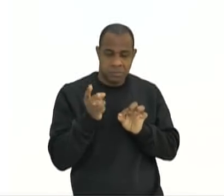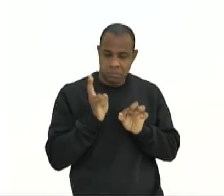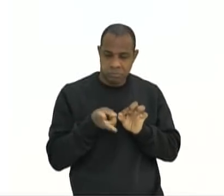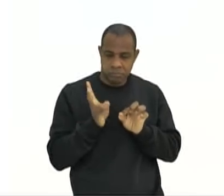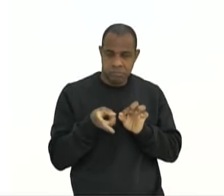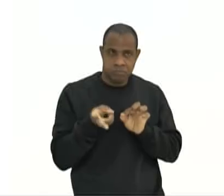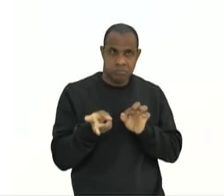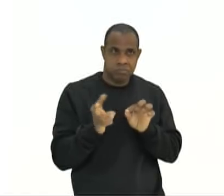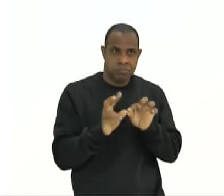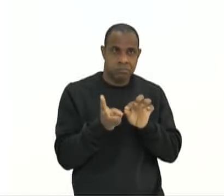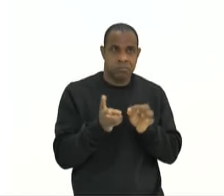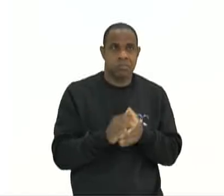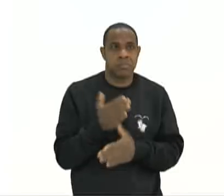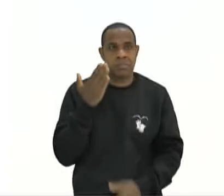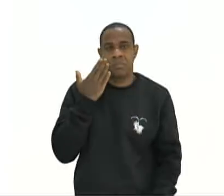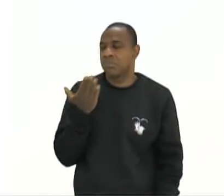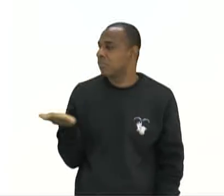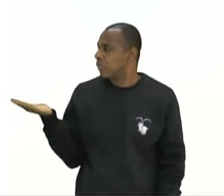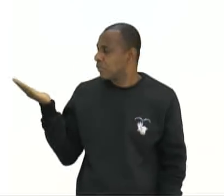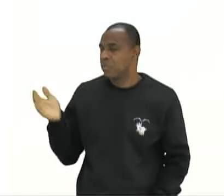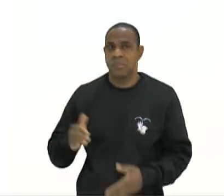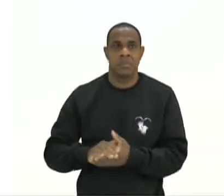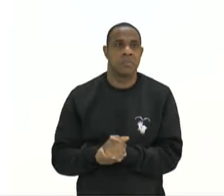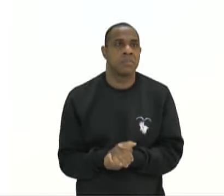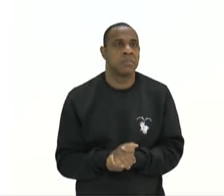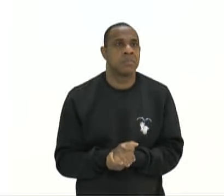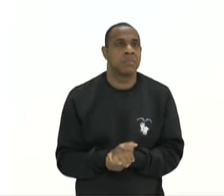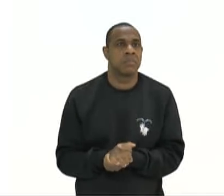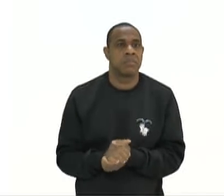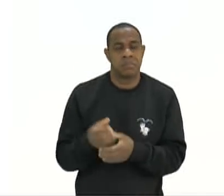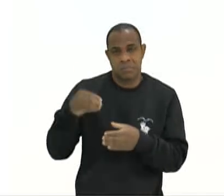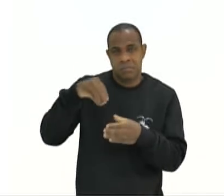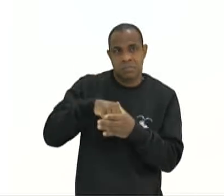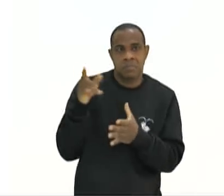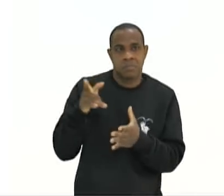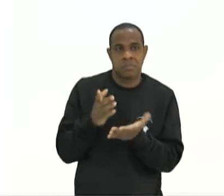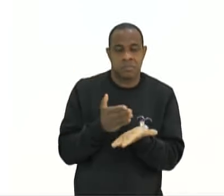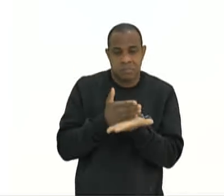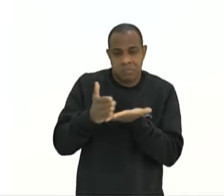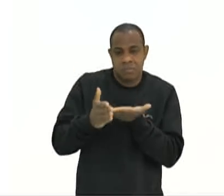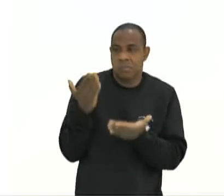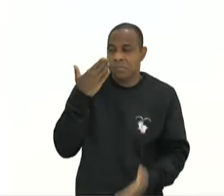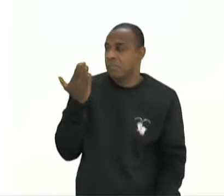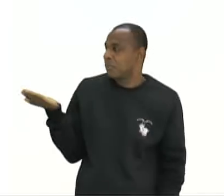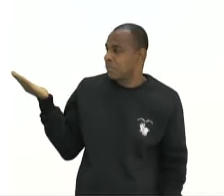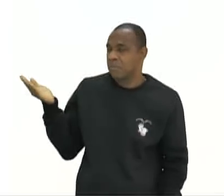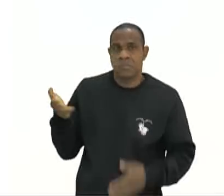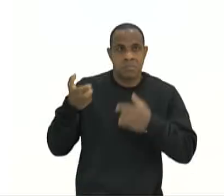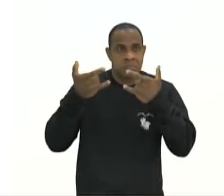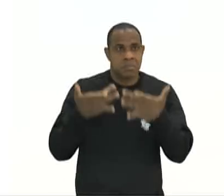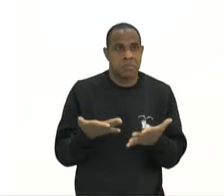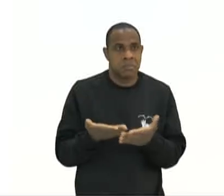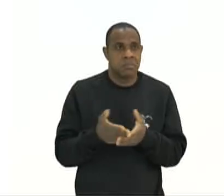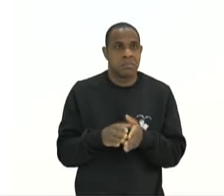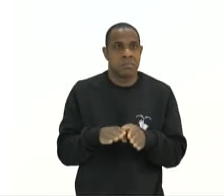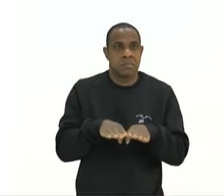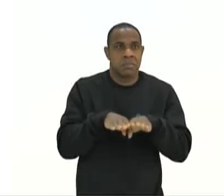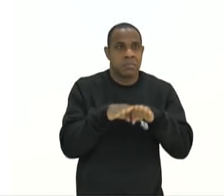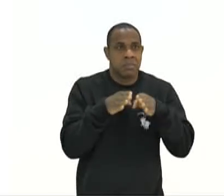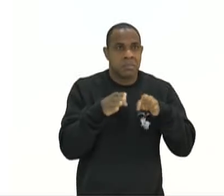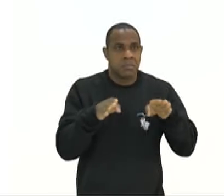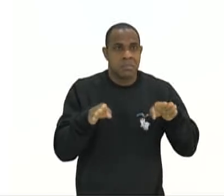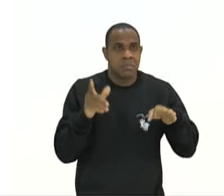certo? Avançando, que temos ali, então dentro desse princípio, olha o que ele diz ali, para ondas bi